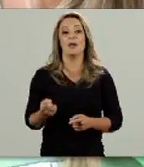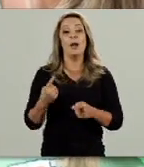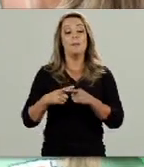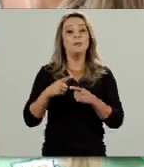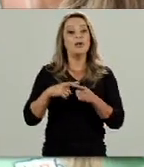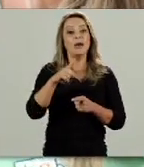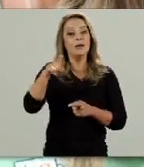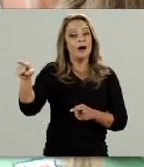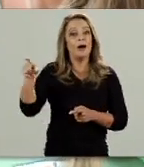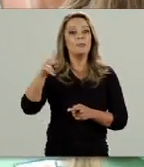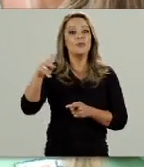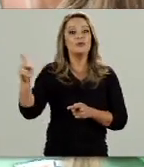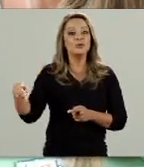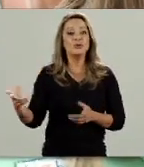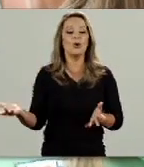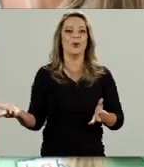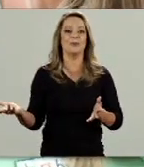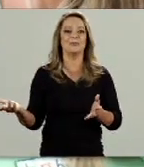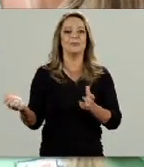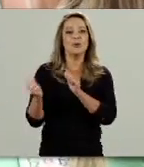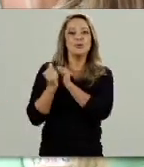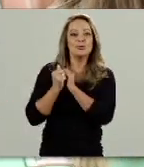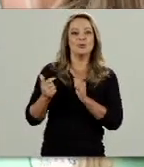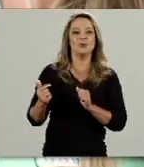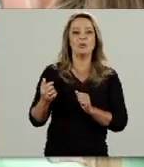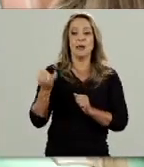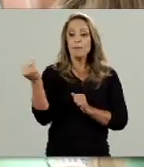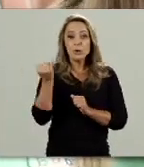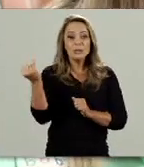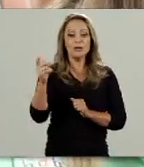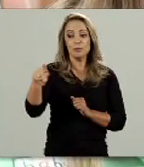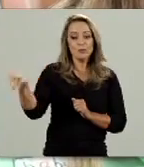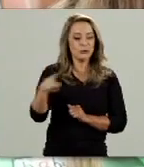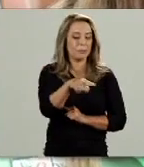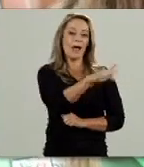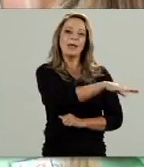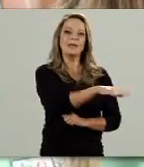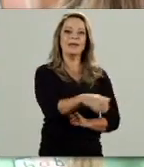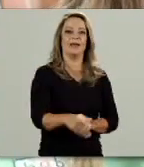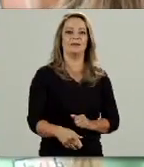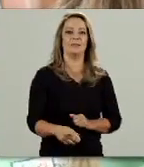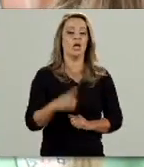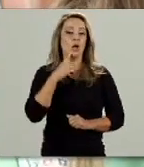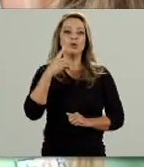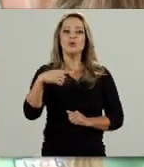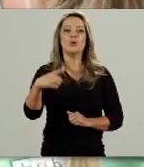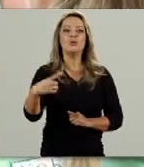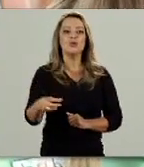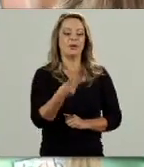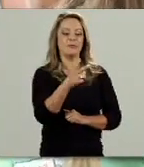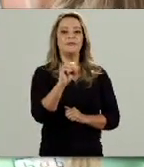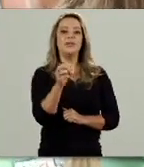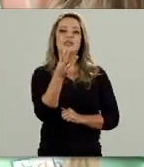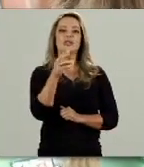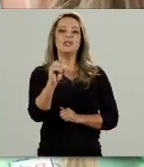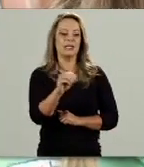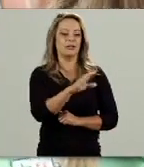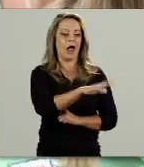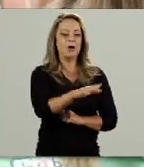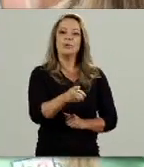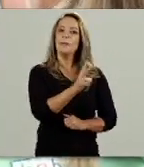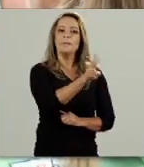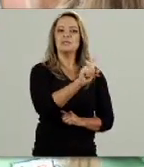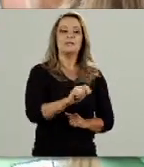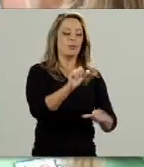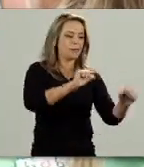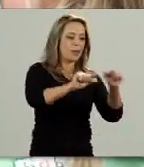né? Porque eles vêm atrás da gente. Então, assim, você tem uma importância para a criança. Porque eu não tenho todo dia, né, 20, 30 alunos